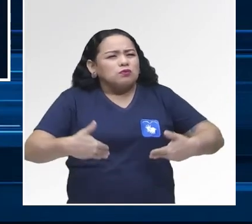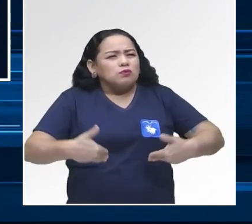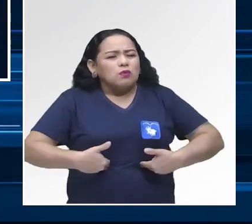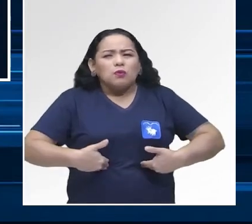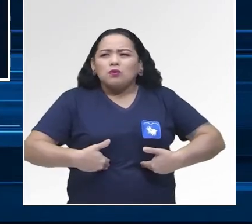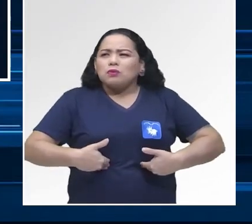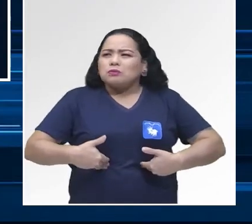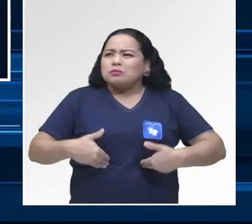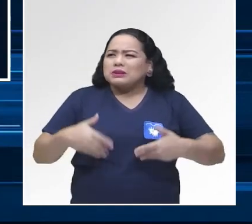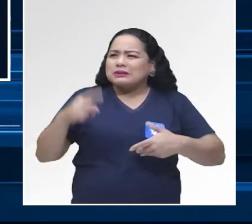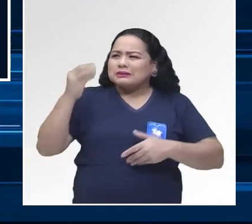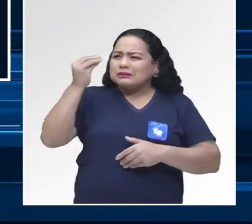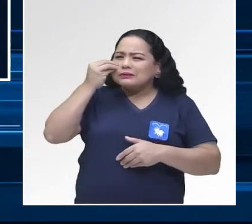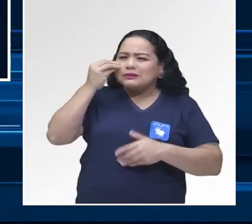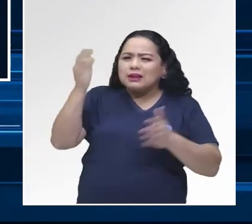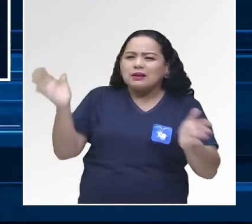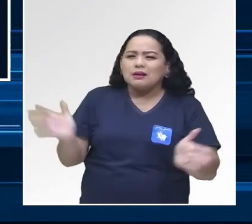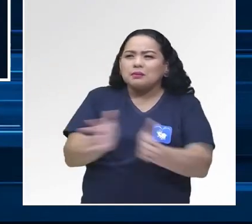vê aí